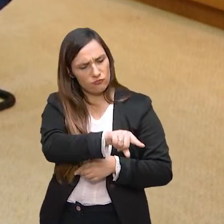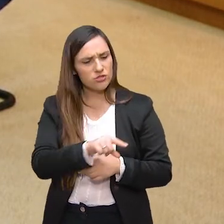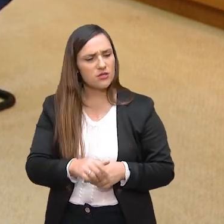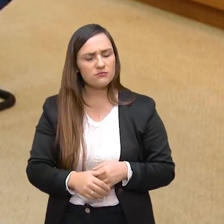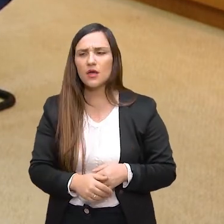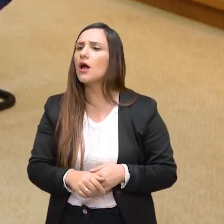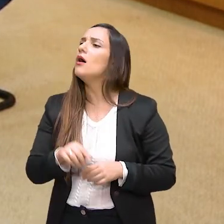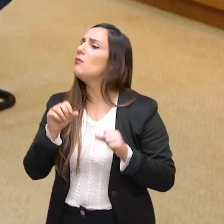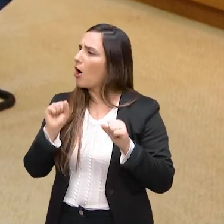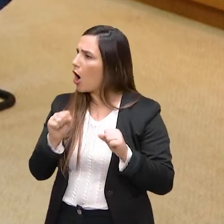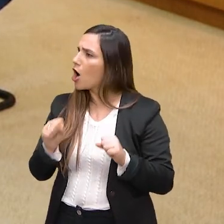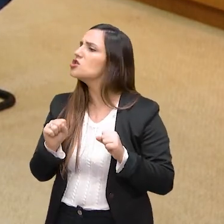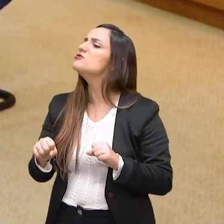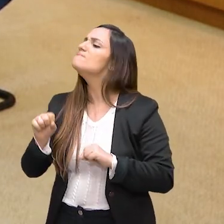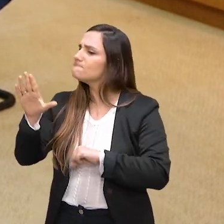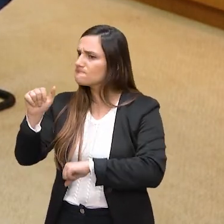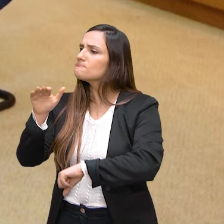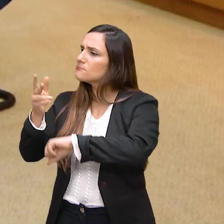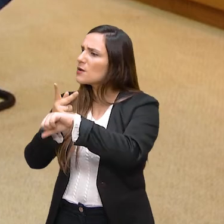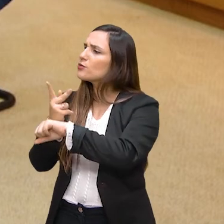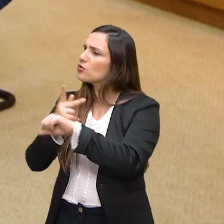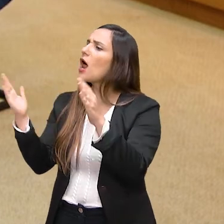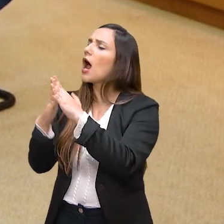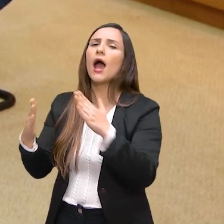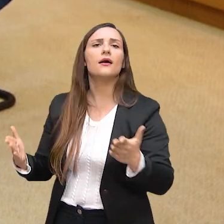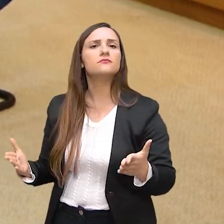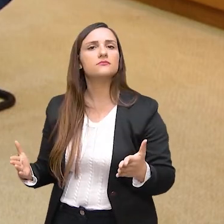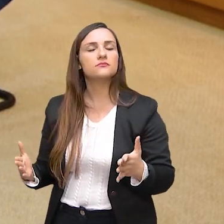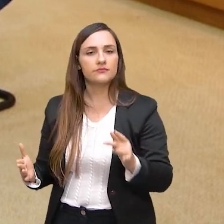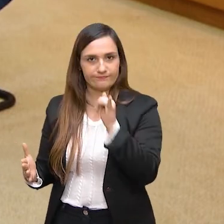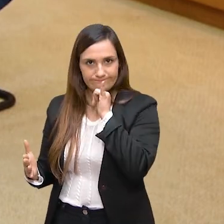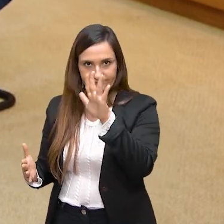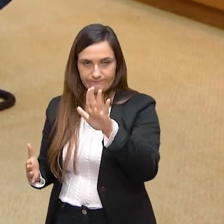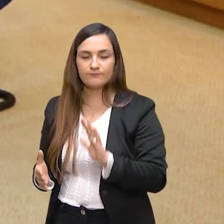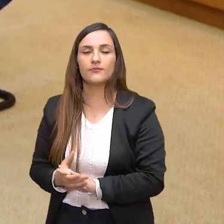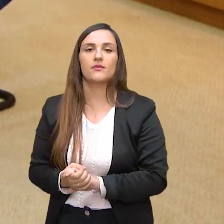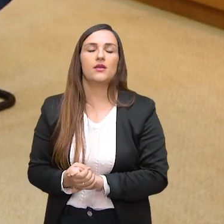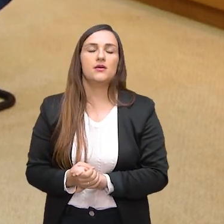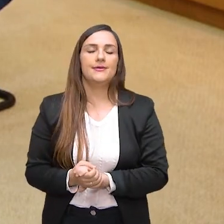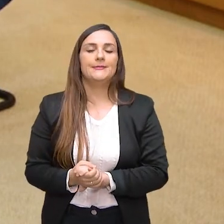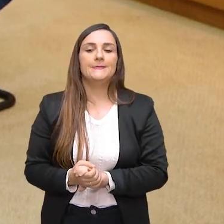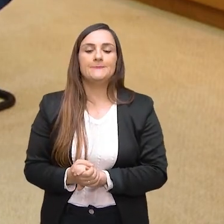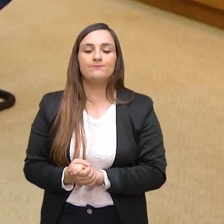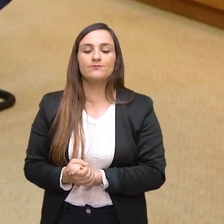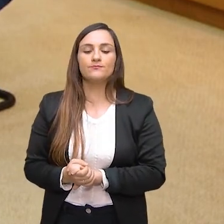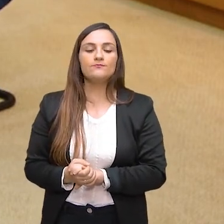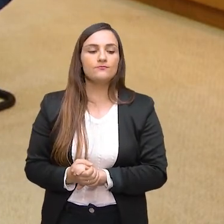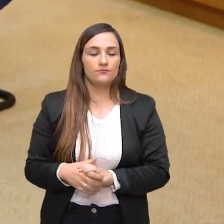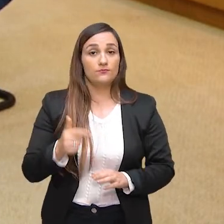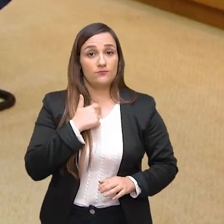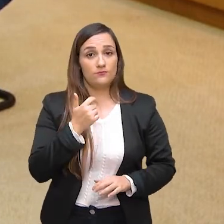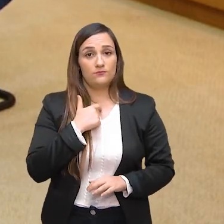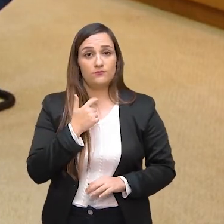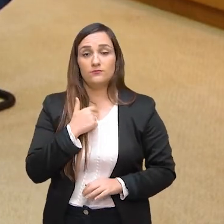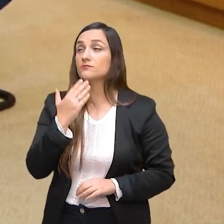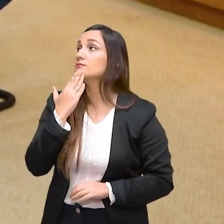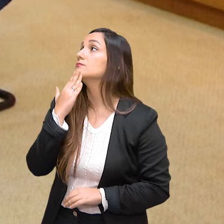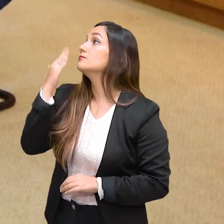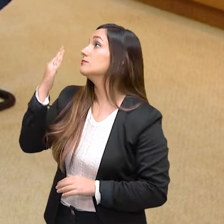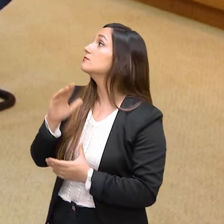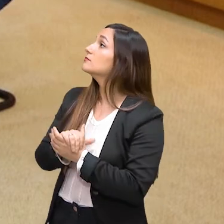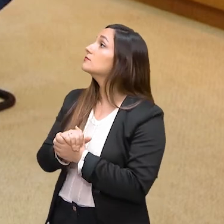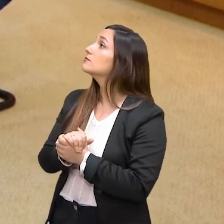fazer. Então, posso até exagerar dizendo o seguinte: se eu determino ao Estado que interne